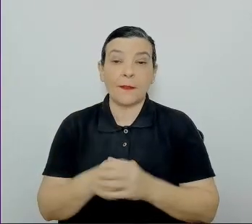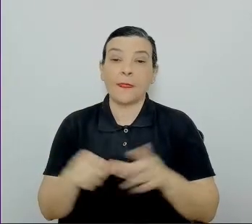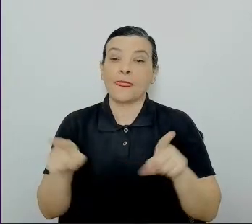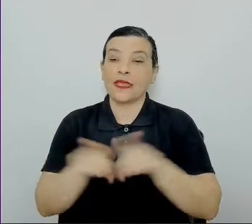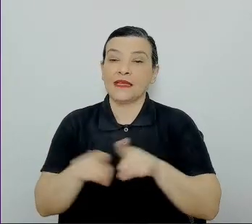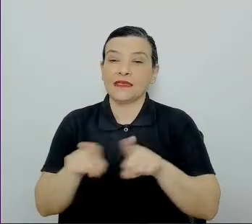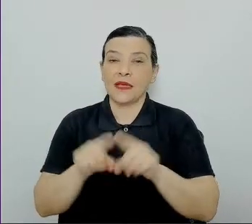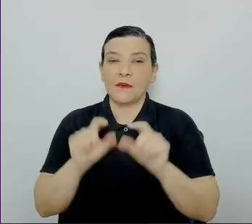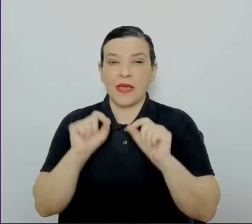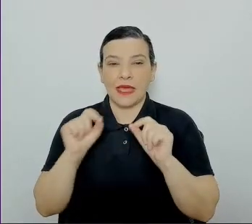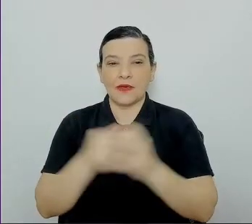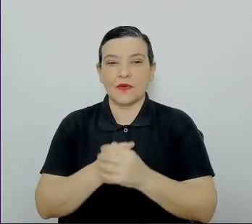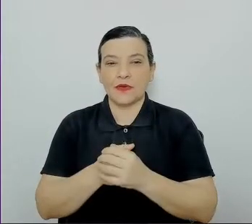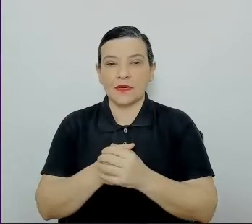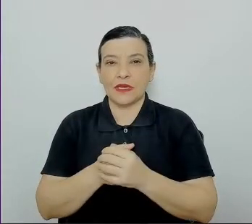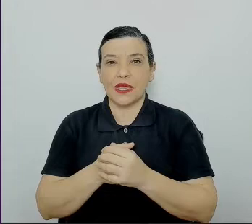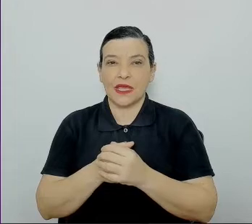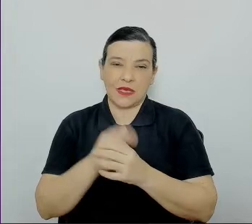tags ali do Gmail.